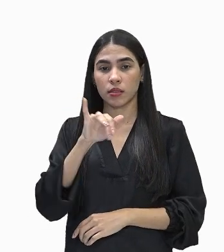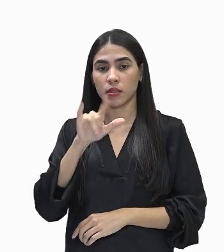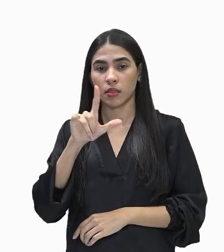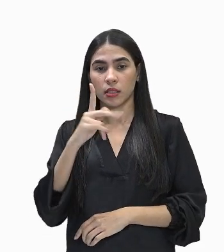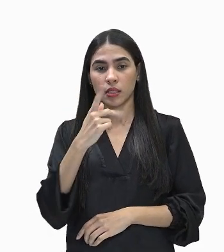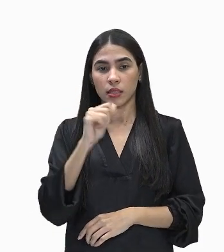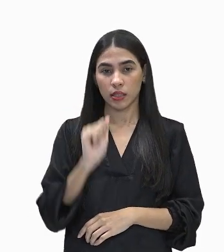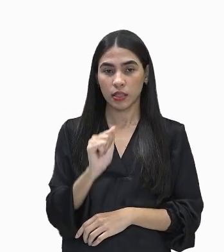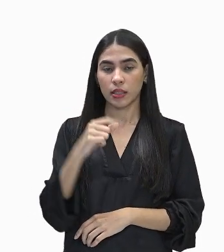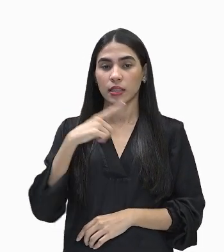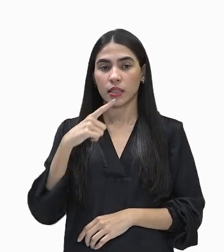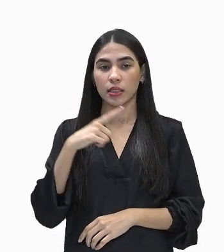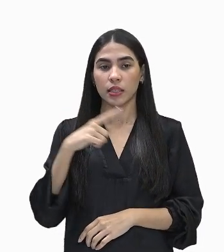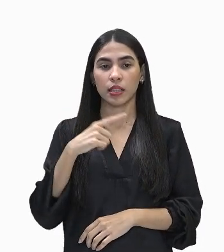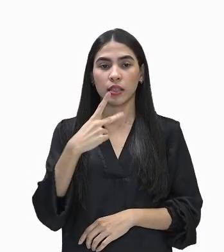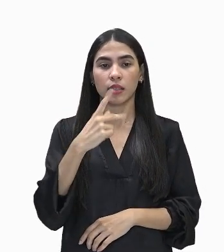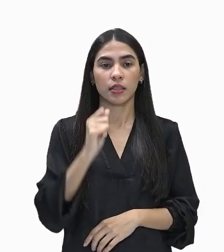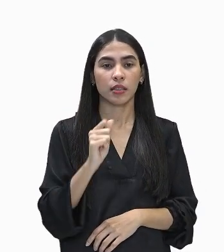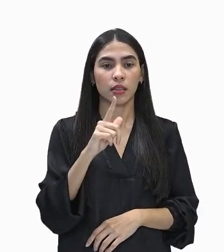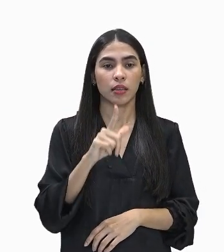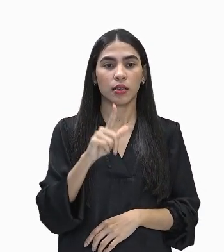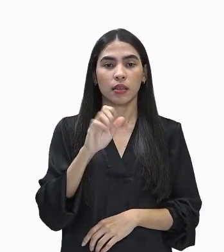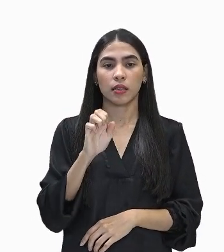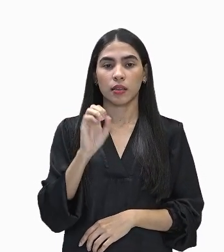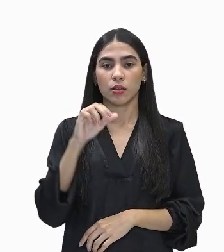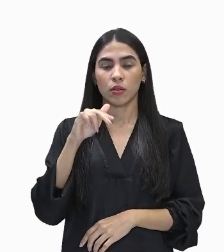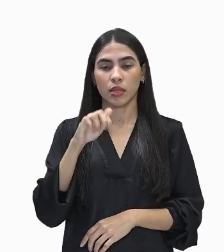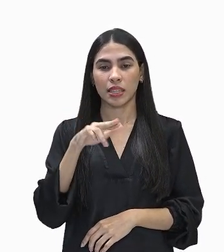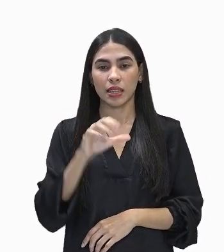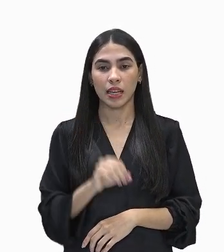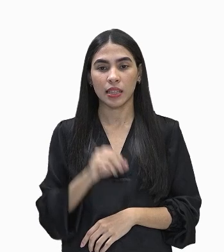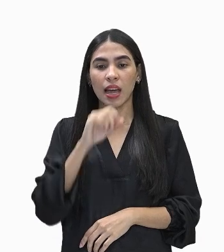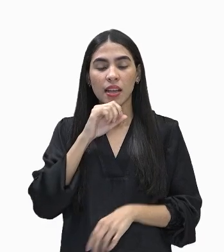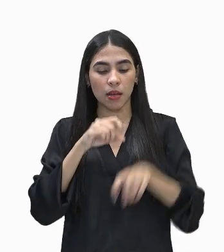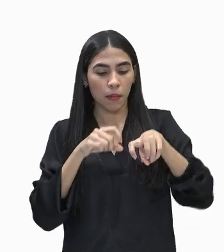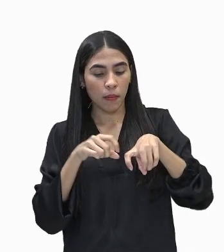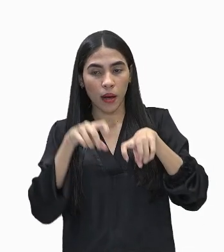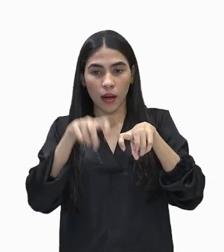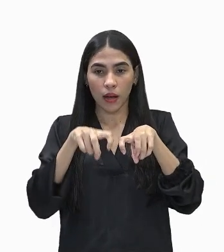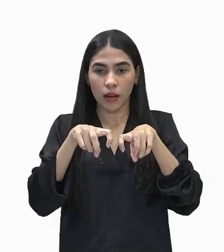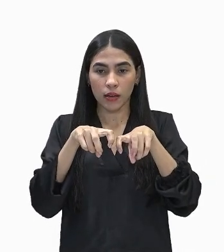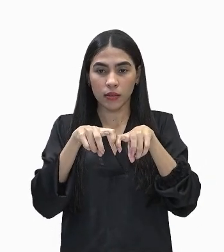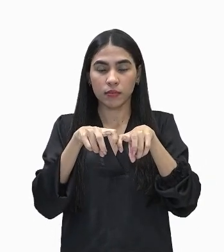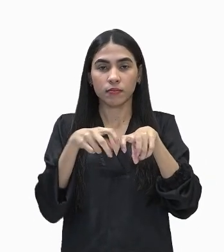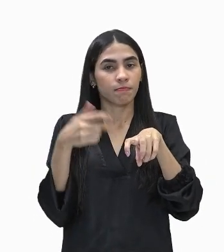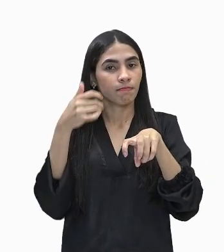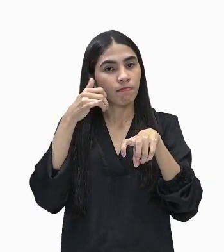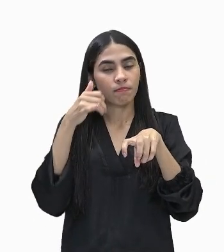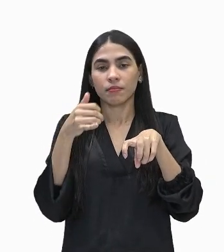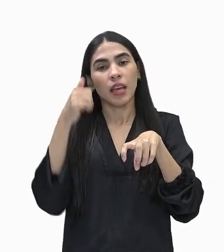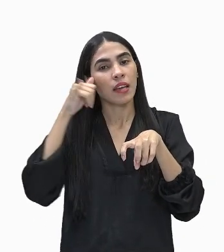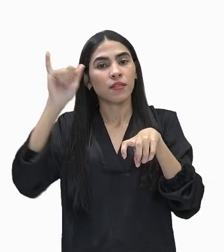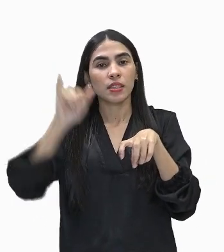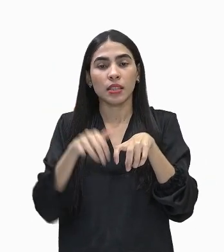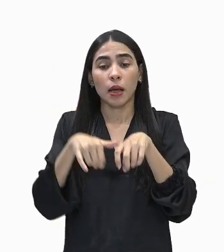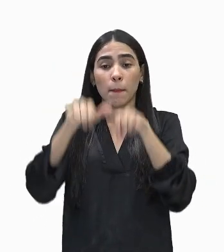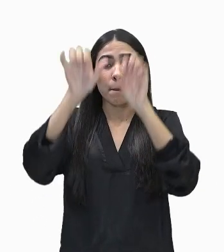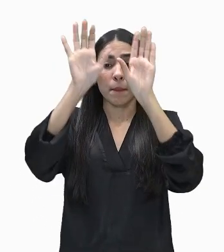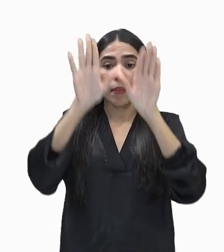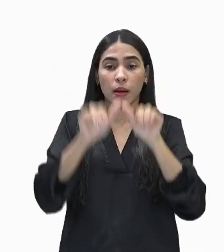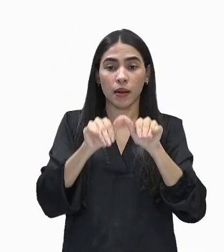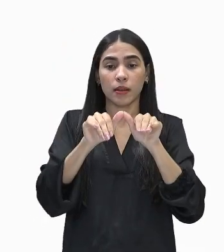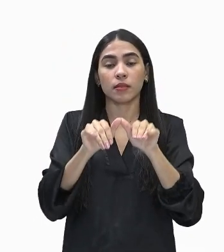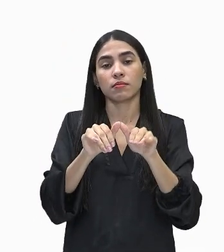patas robustas para a corrida, por exemplo, porque se elas não vão voar, o método de deslocamento delas será